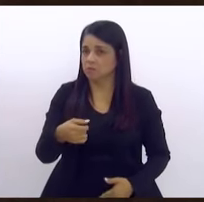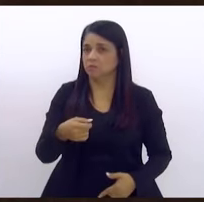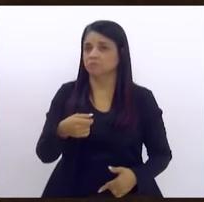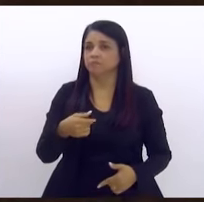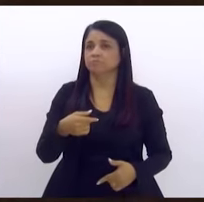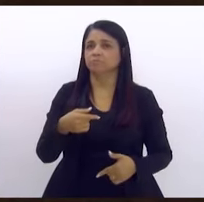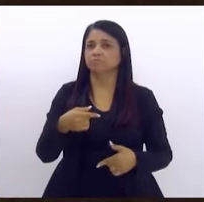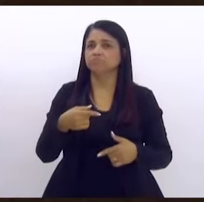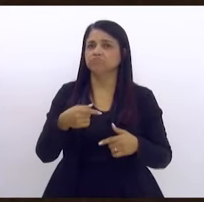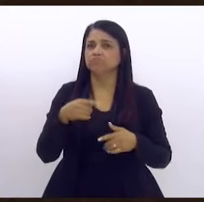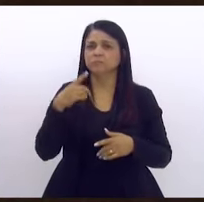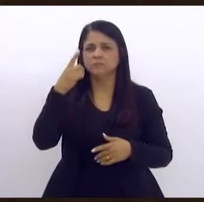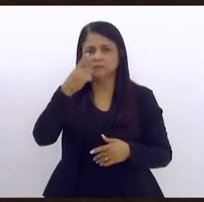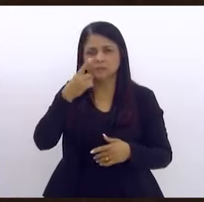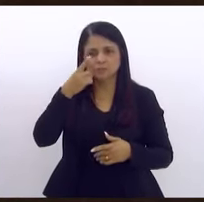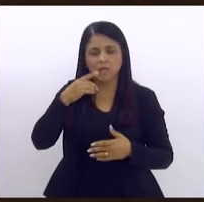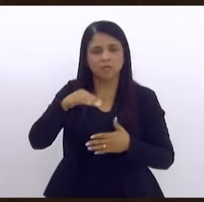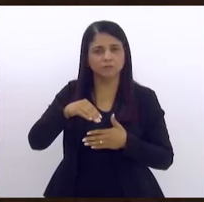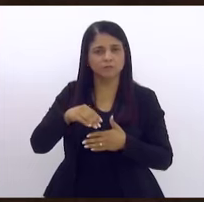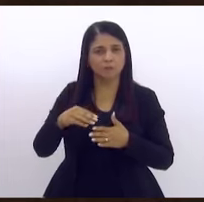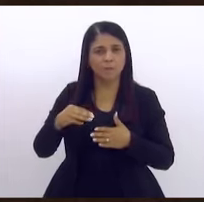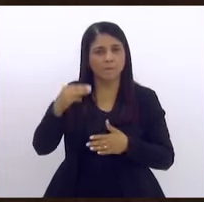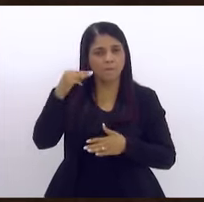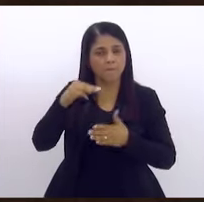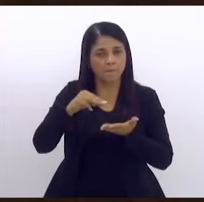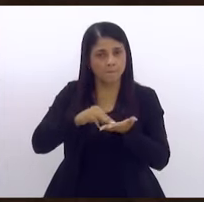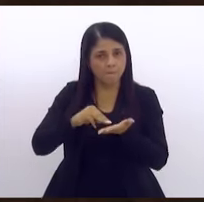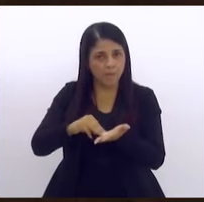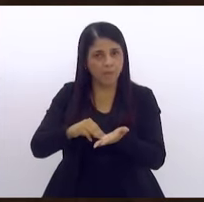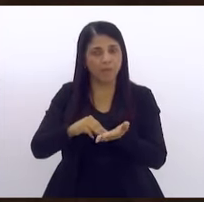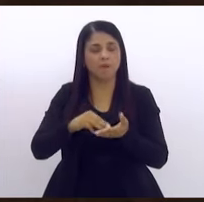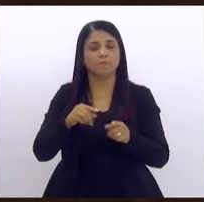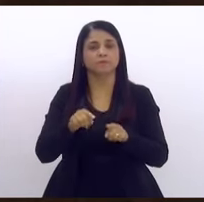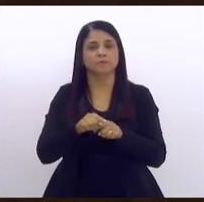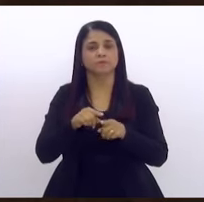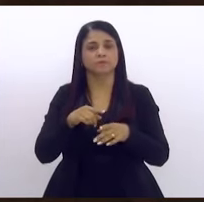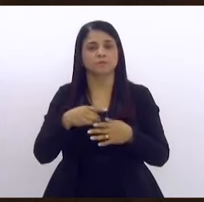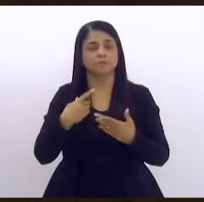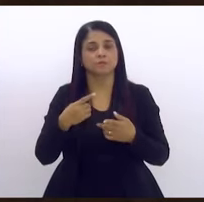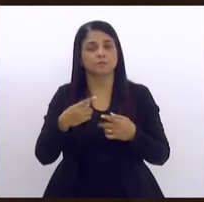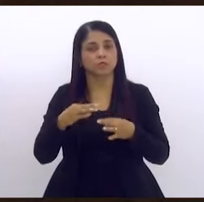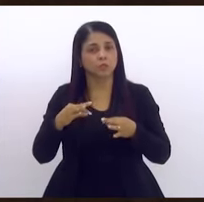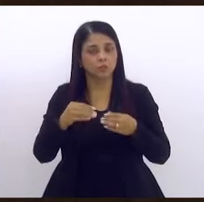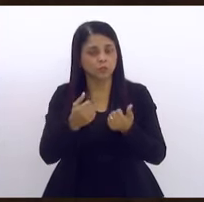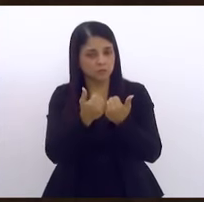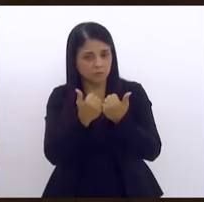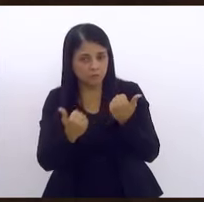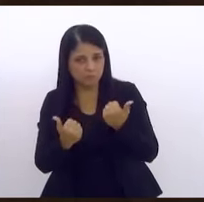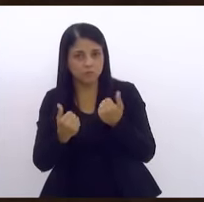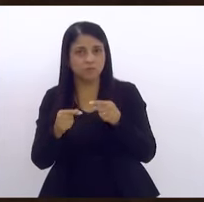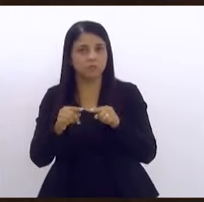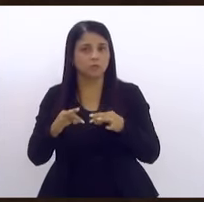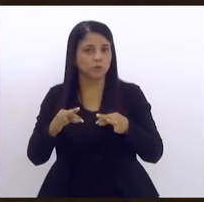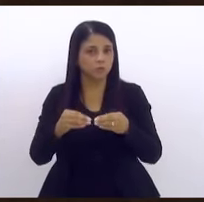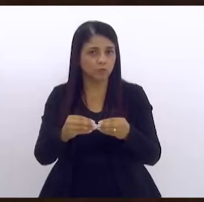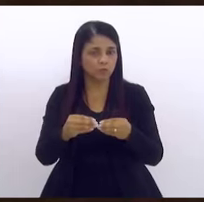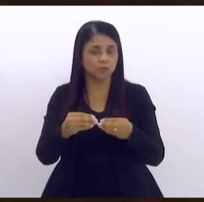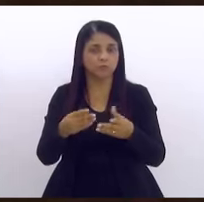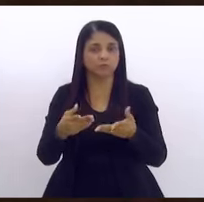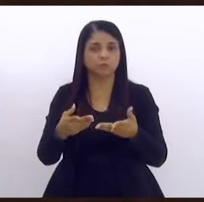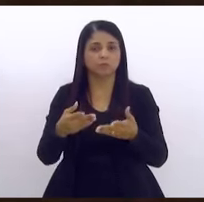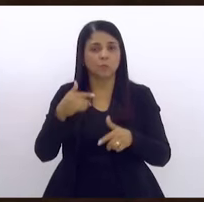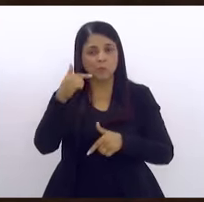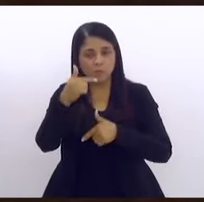traz todos os deputados membros e titulares da CCJ, os suplentes da CCJ, com todas as assessorias, ou seja, que envolve